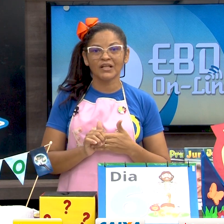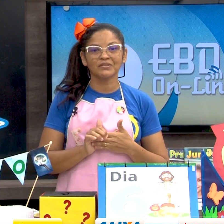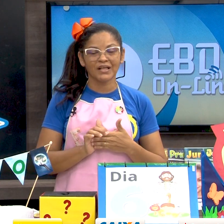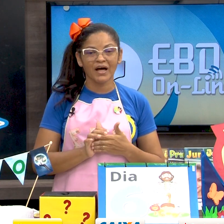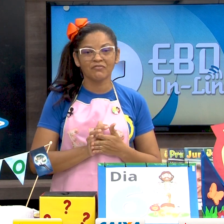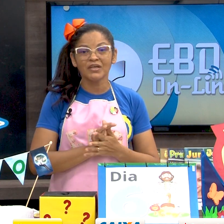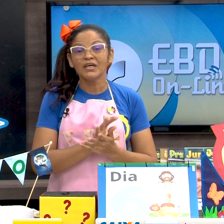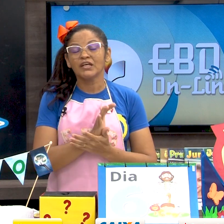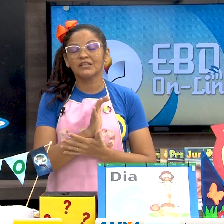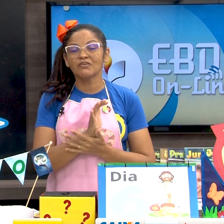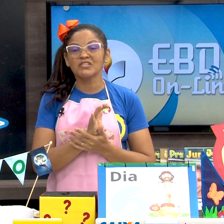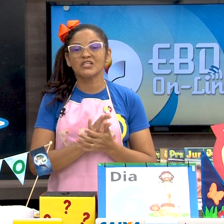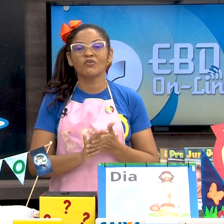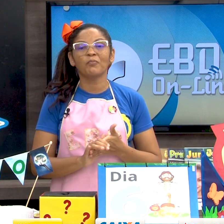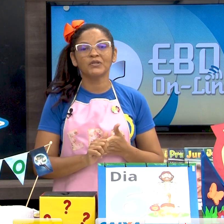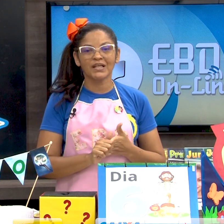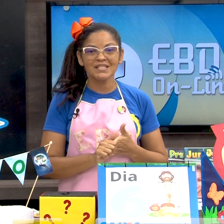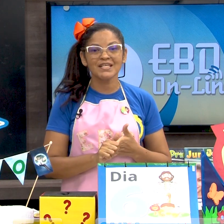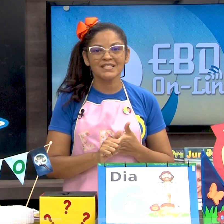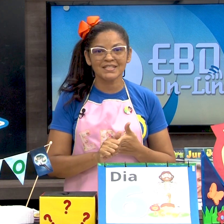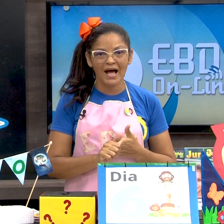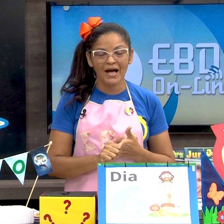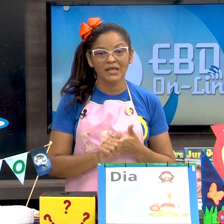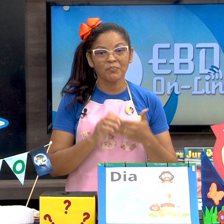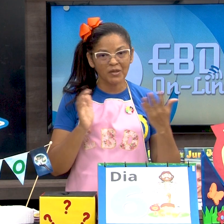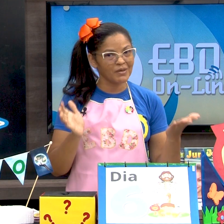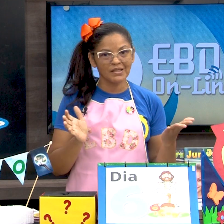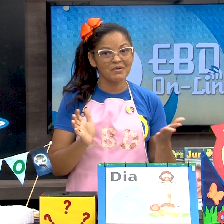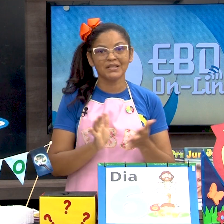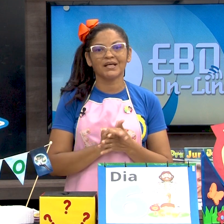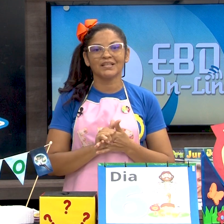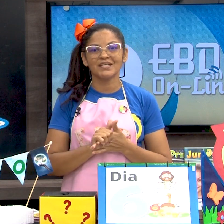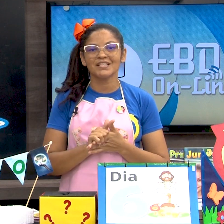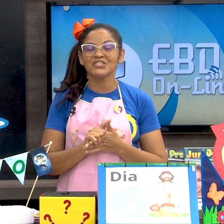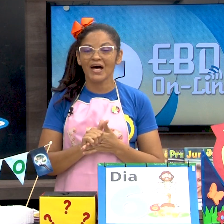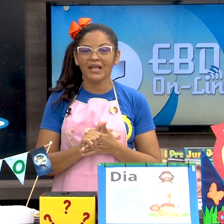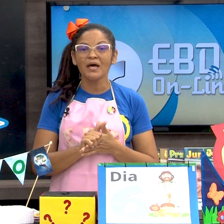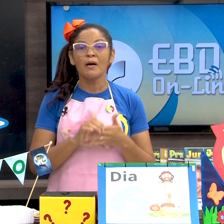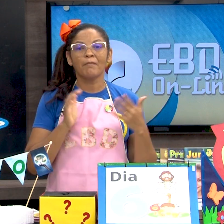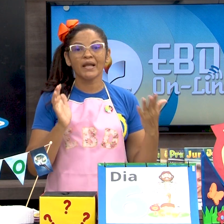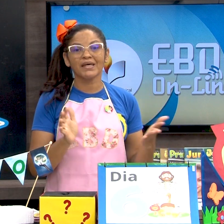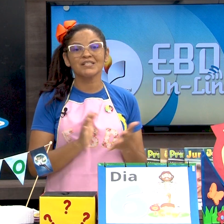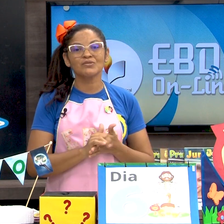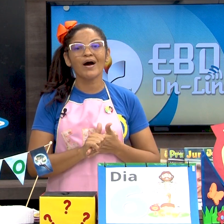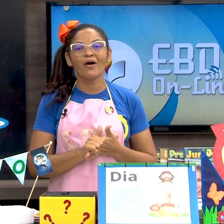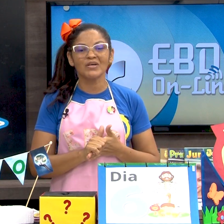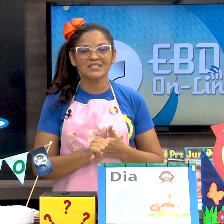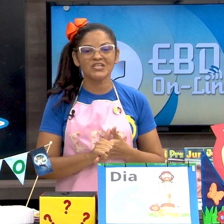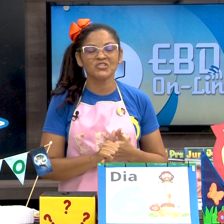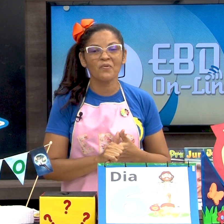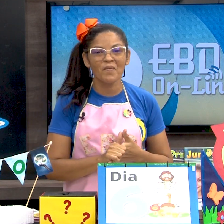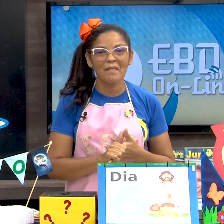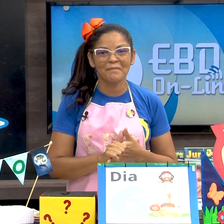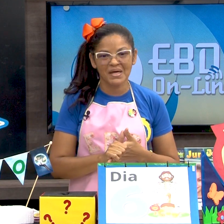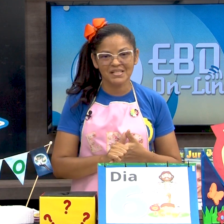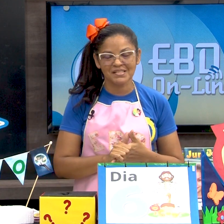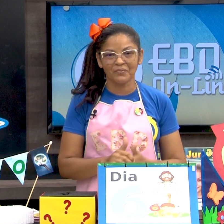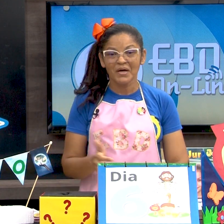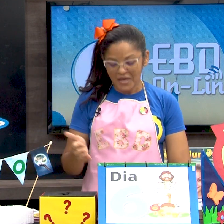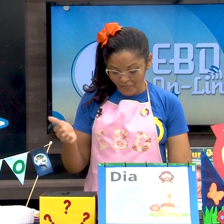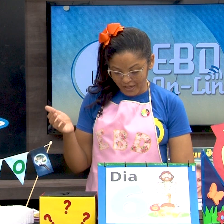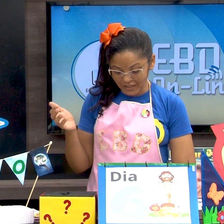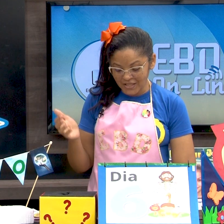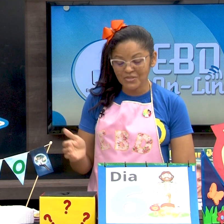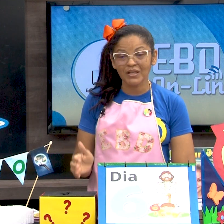vocês está no Drive então vocês vão poder acessar imprimir da maneira que desejarem para que a sua aula seja uma